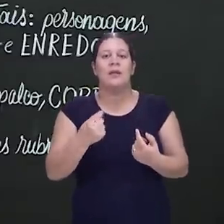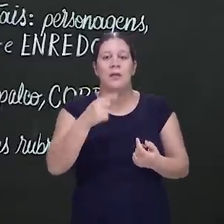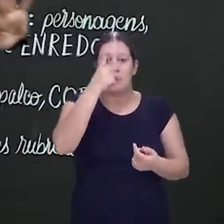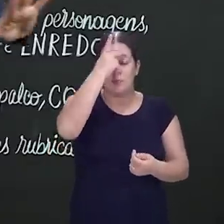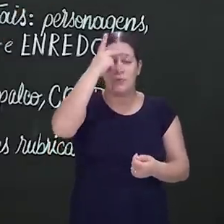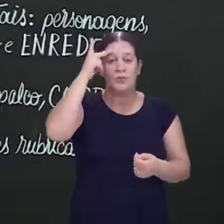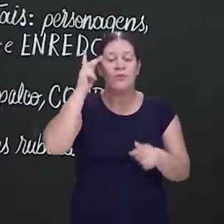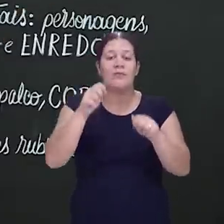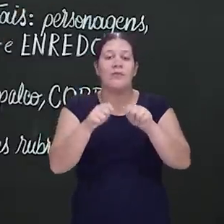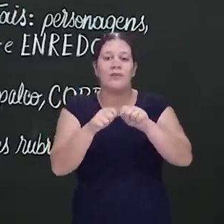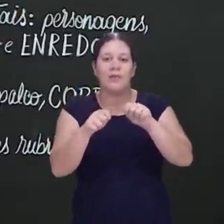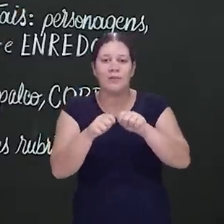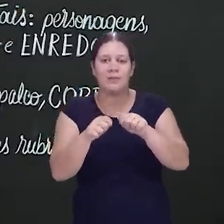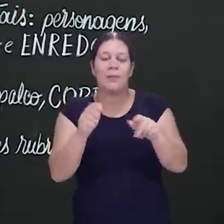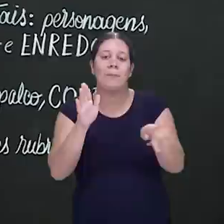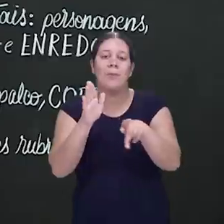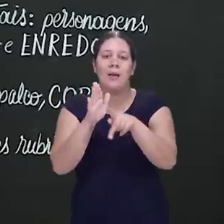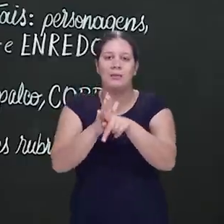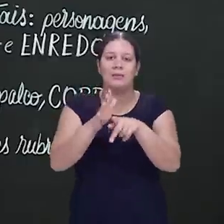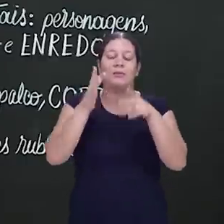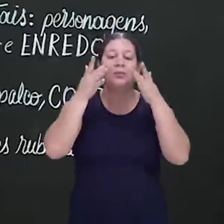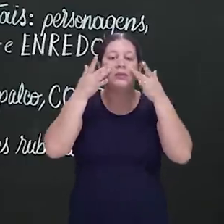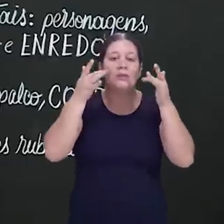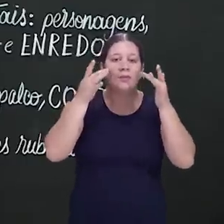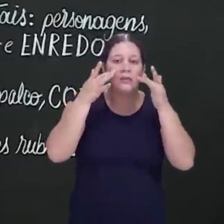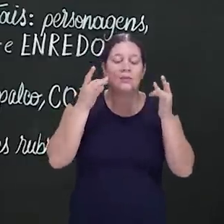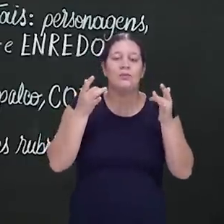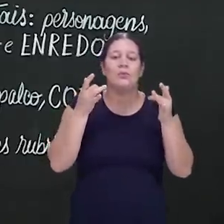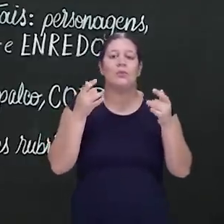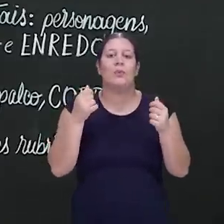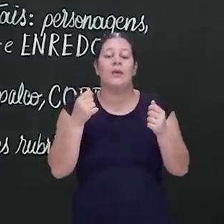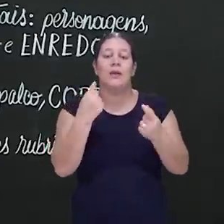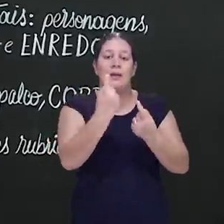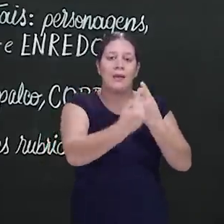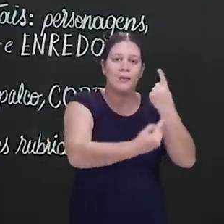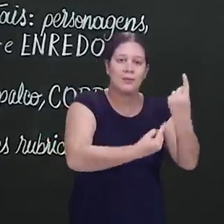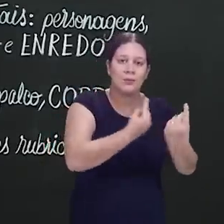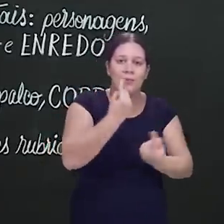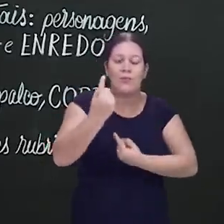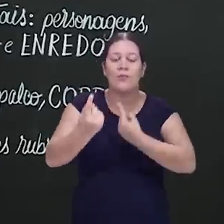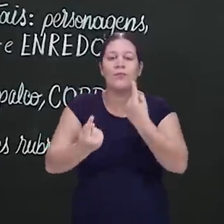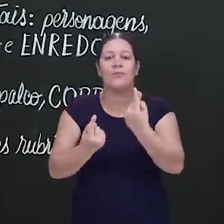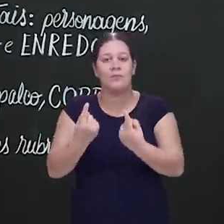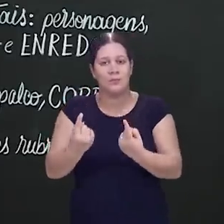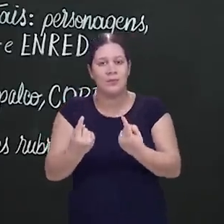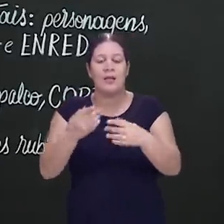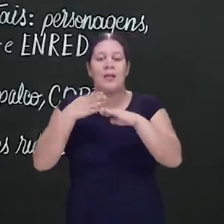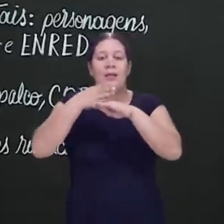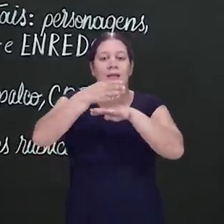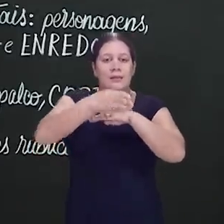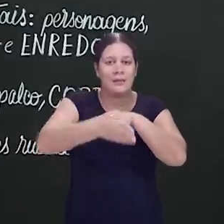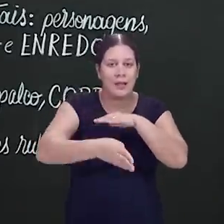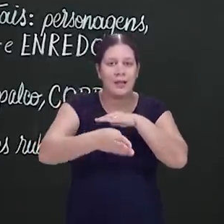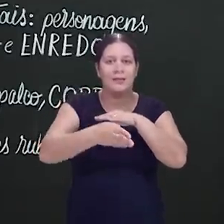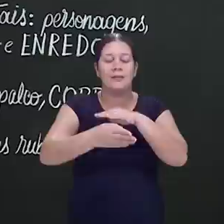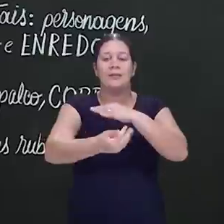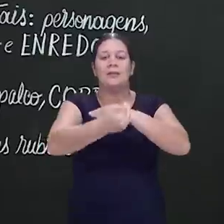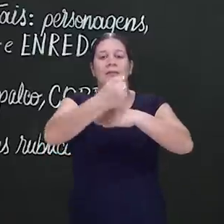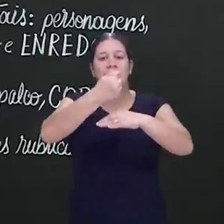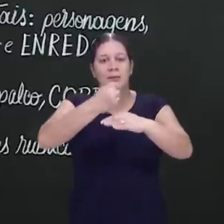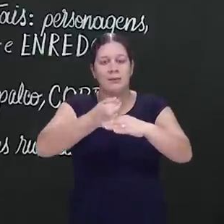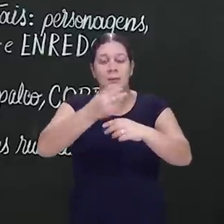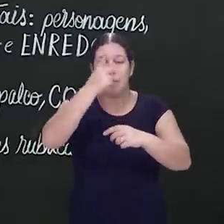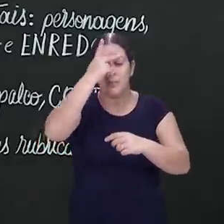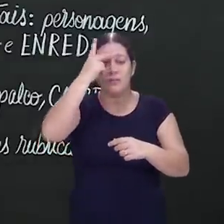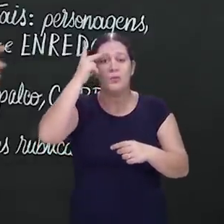cenas, que são as partes de um espetáculo teatral. As cenas são pequenos blocos que são geralmente marcados pela entrada e saída de personagens